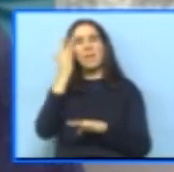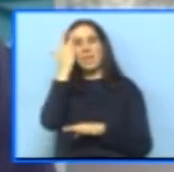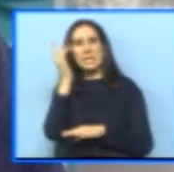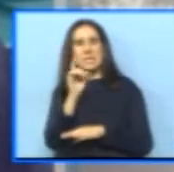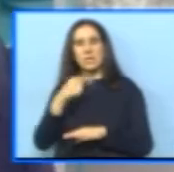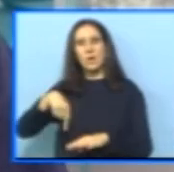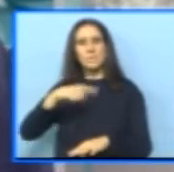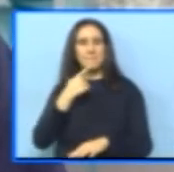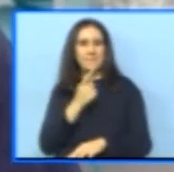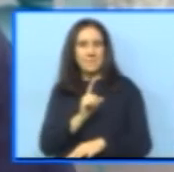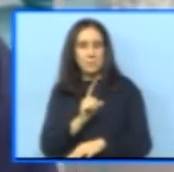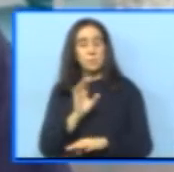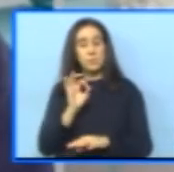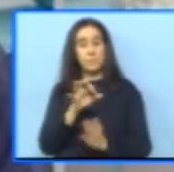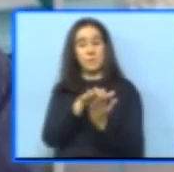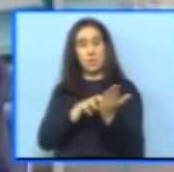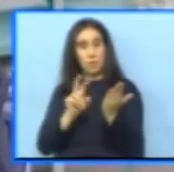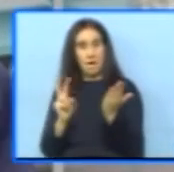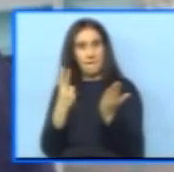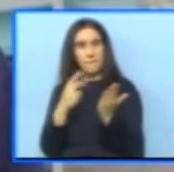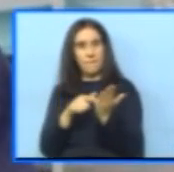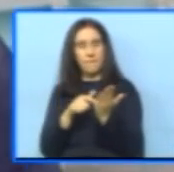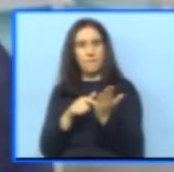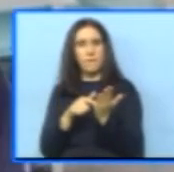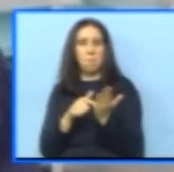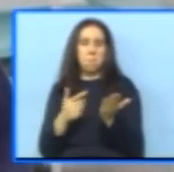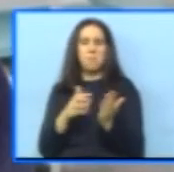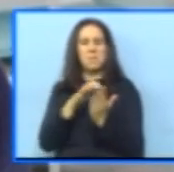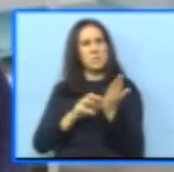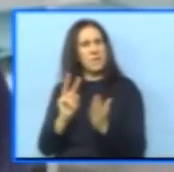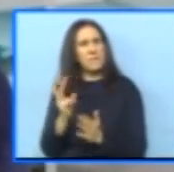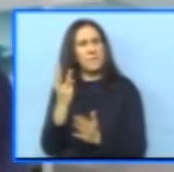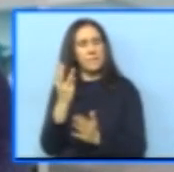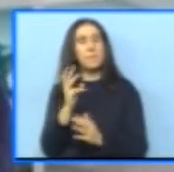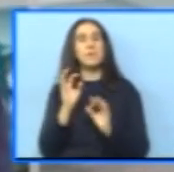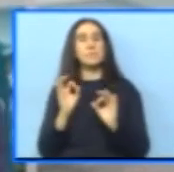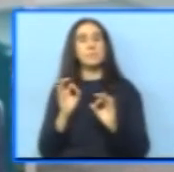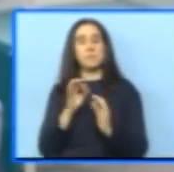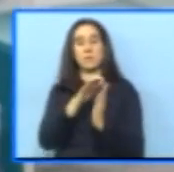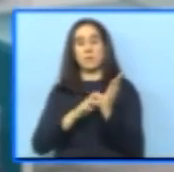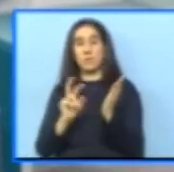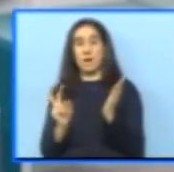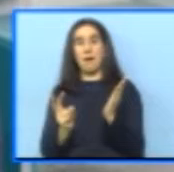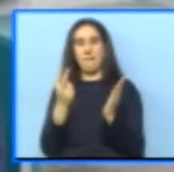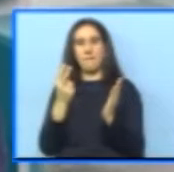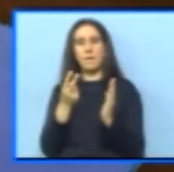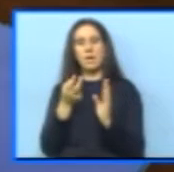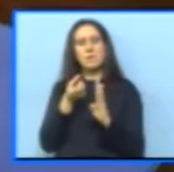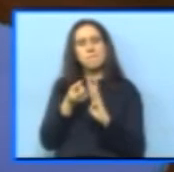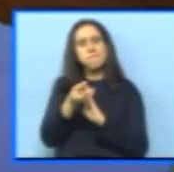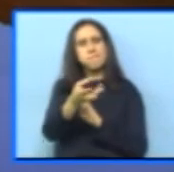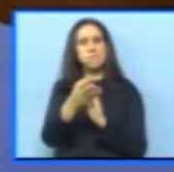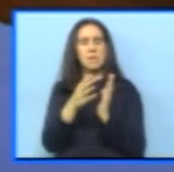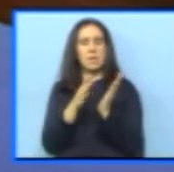Mas estes dois textos, os três textos, mas pondo agora estes dois textos, esta pluralidade, primeira